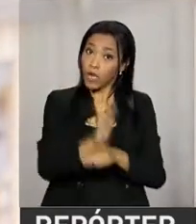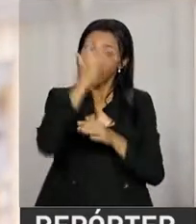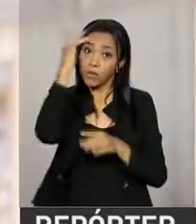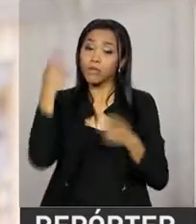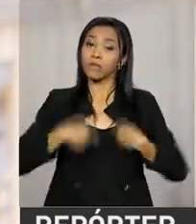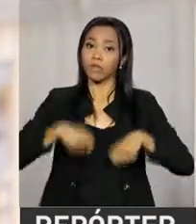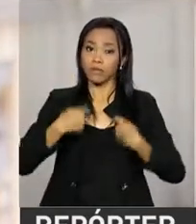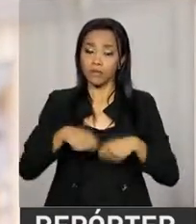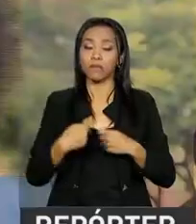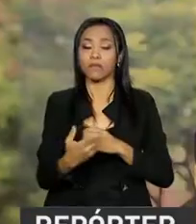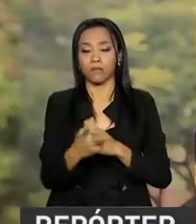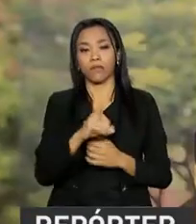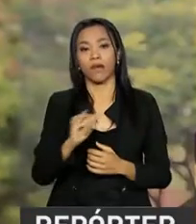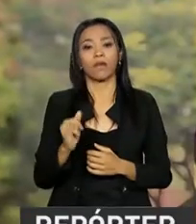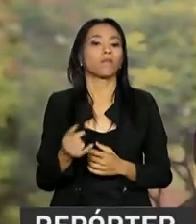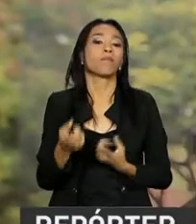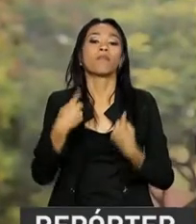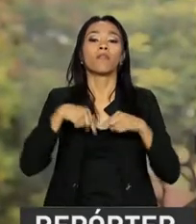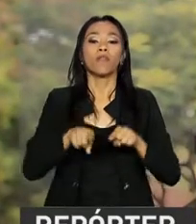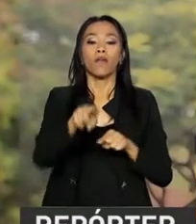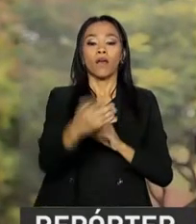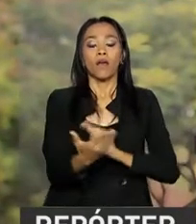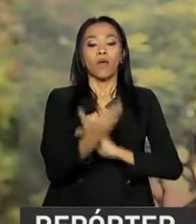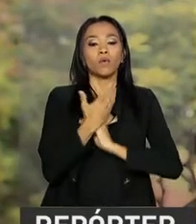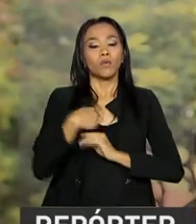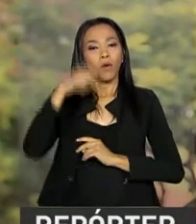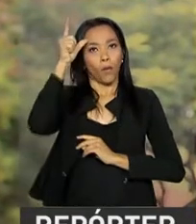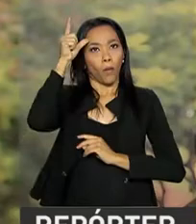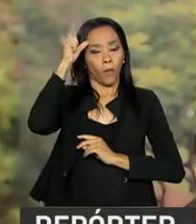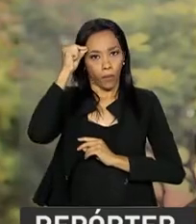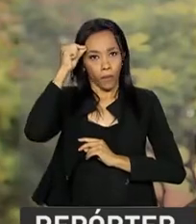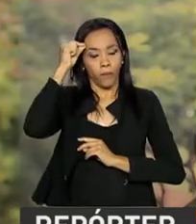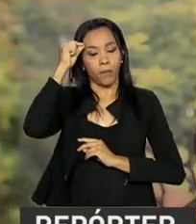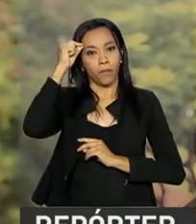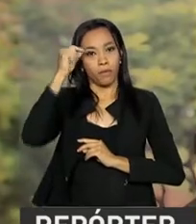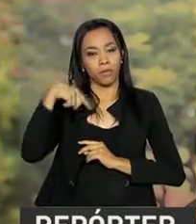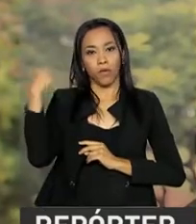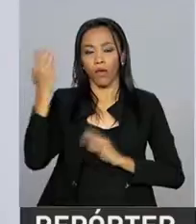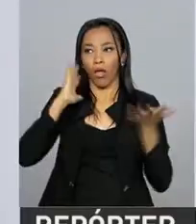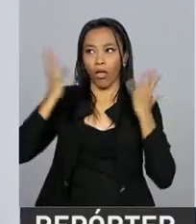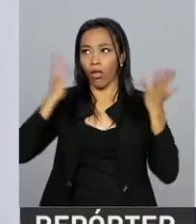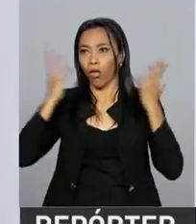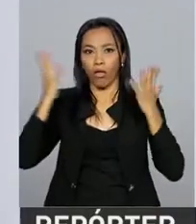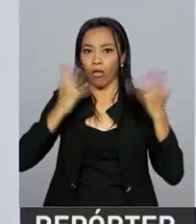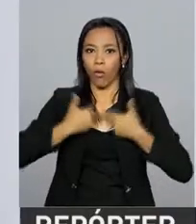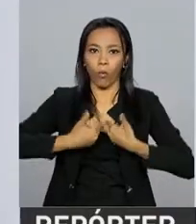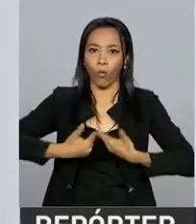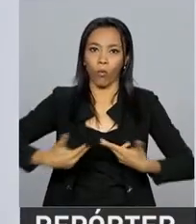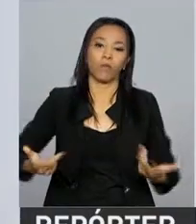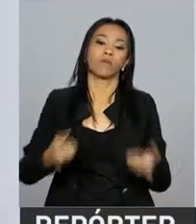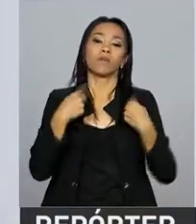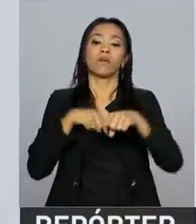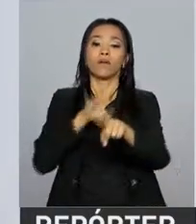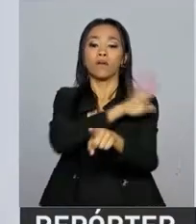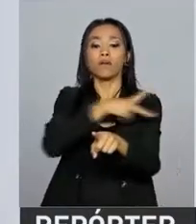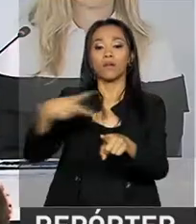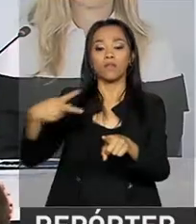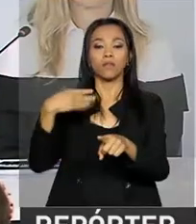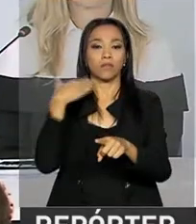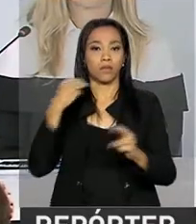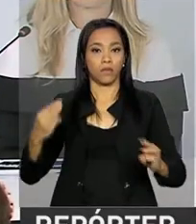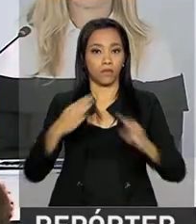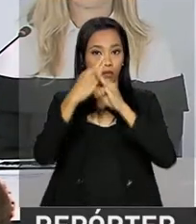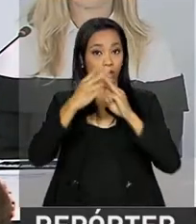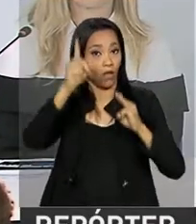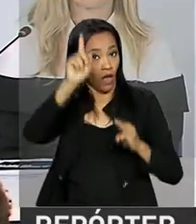precisando vai ajudar um escape nem o brasileiro que ela com essa vida tão corrida o presidente da caixa econômica destaca que é